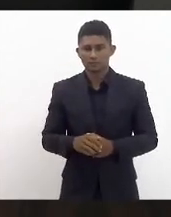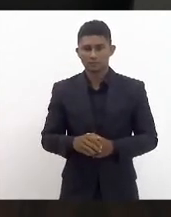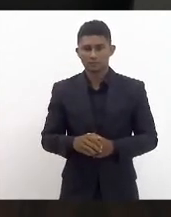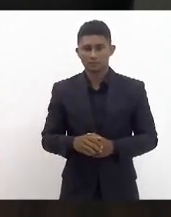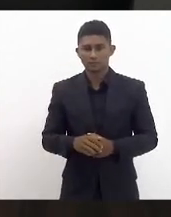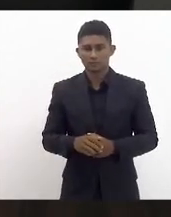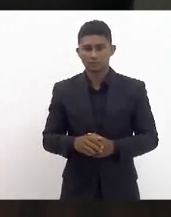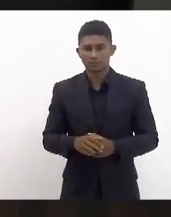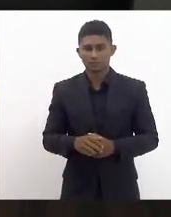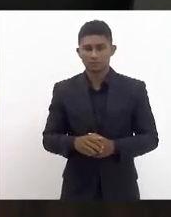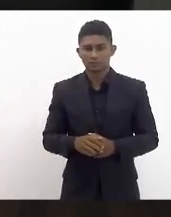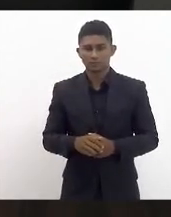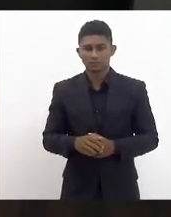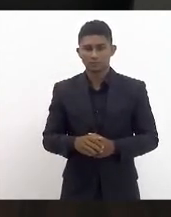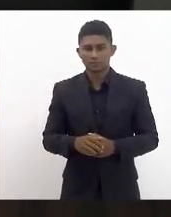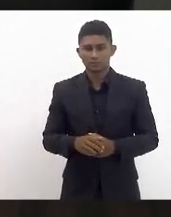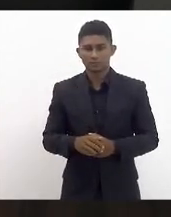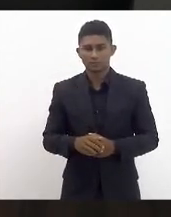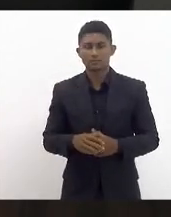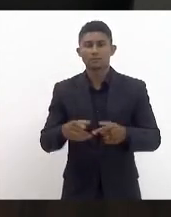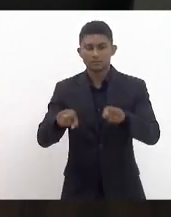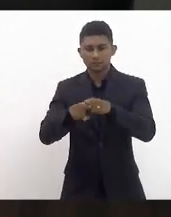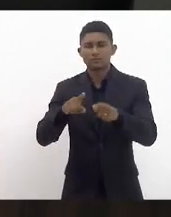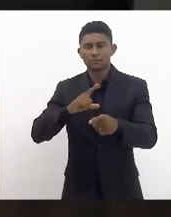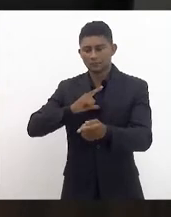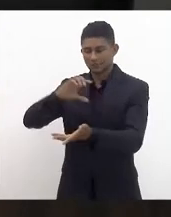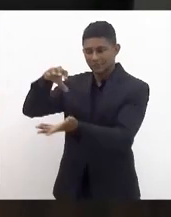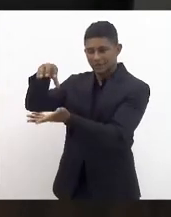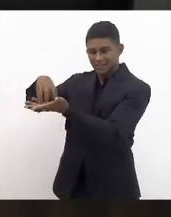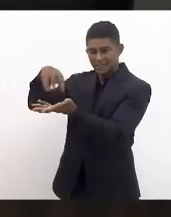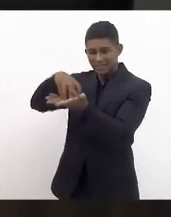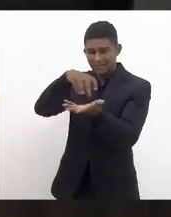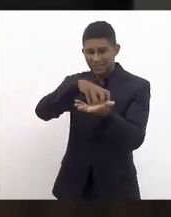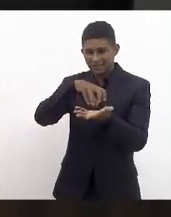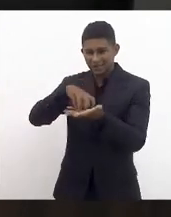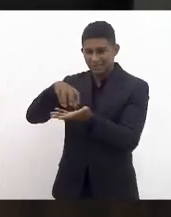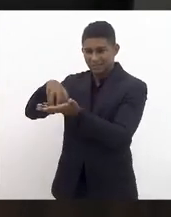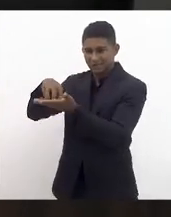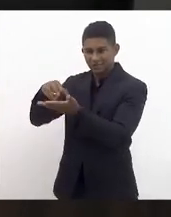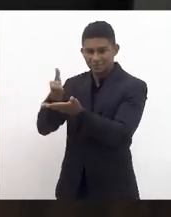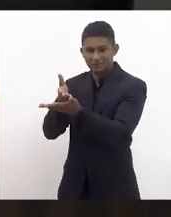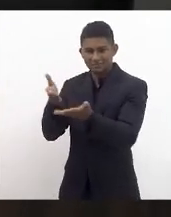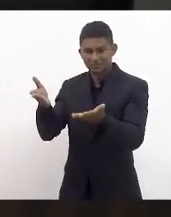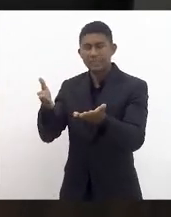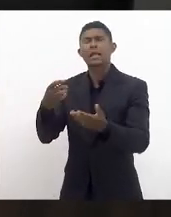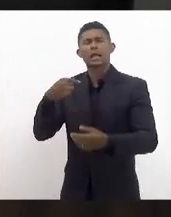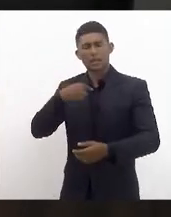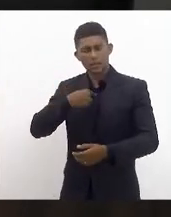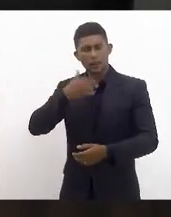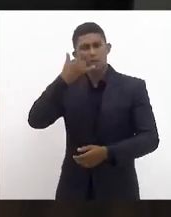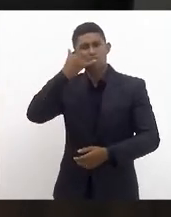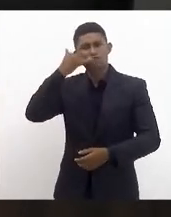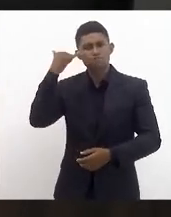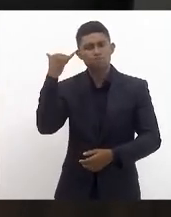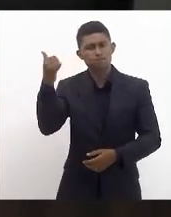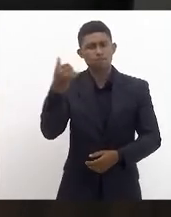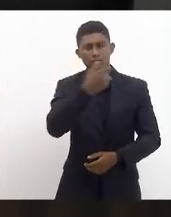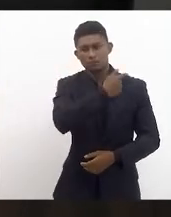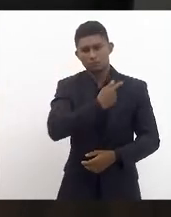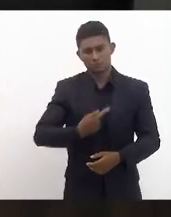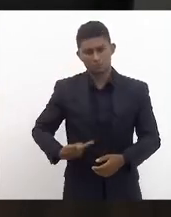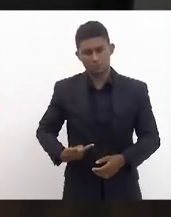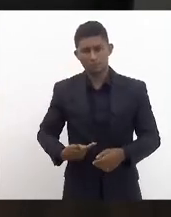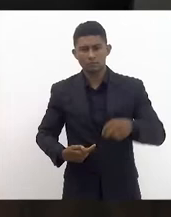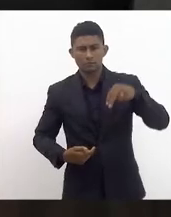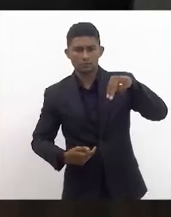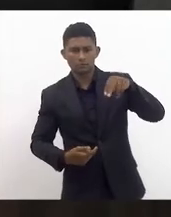com as centrais. E fiz alguns telefonemas para o governador, para o Nicola,